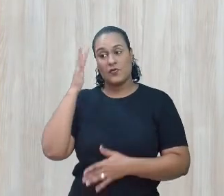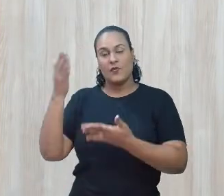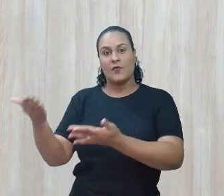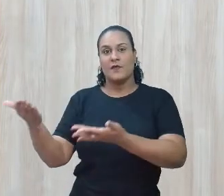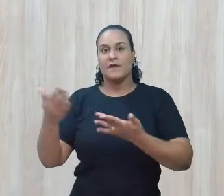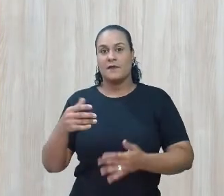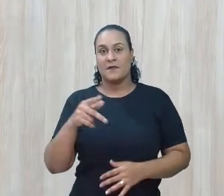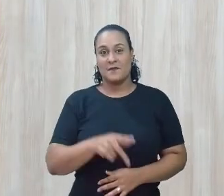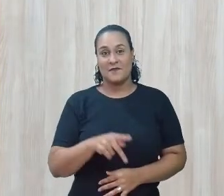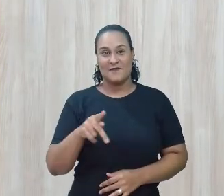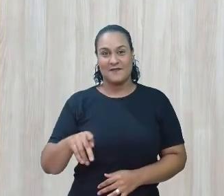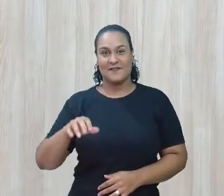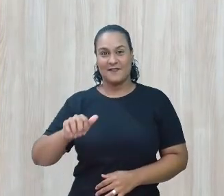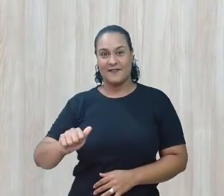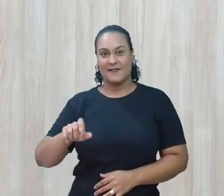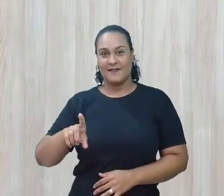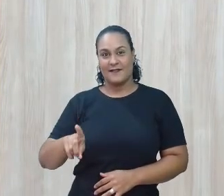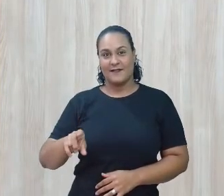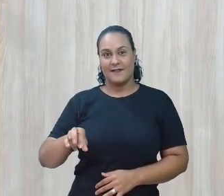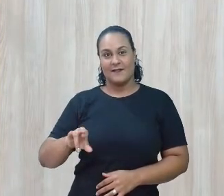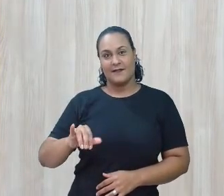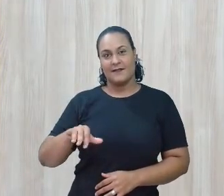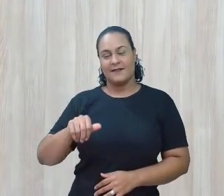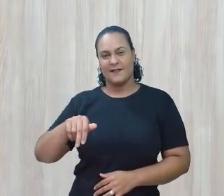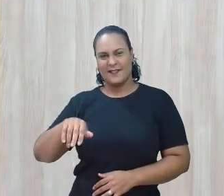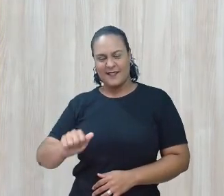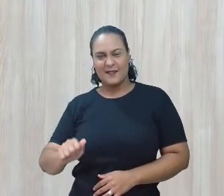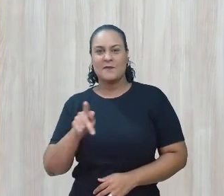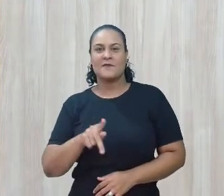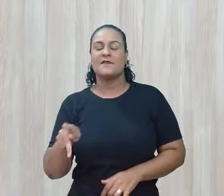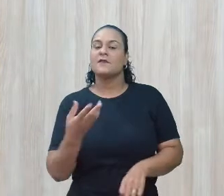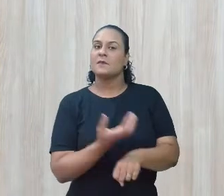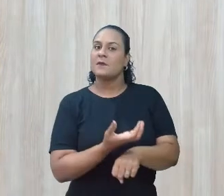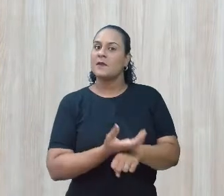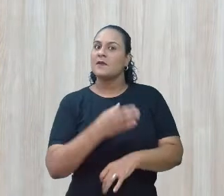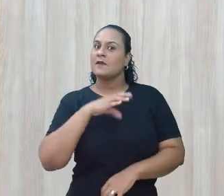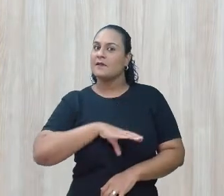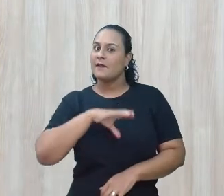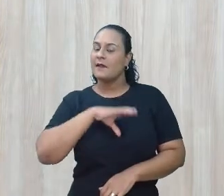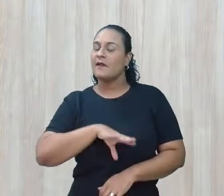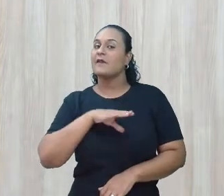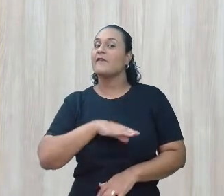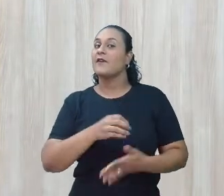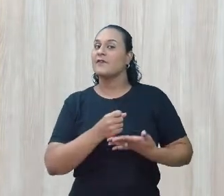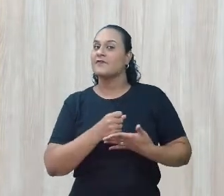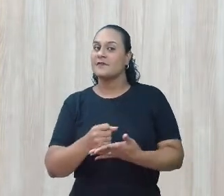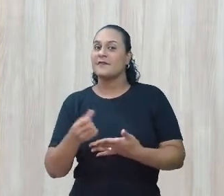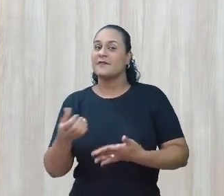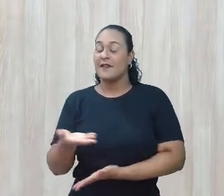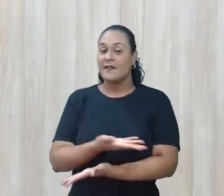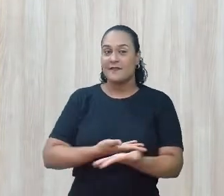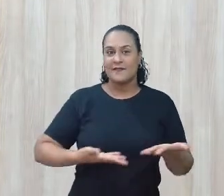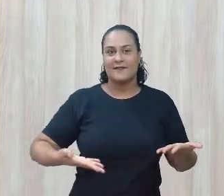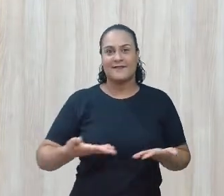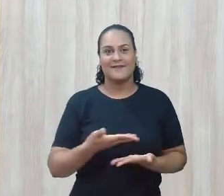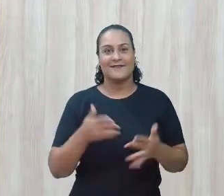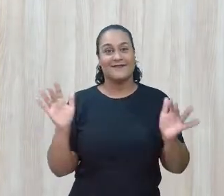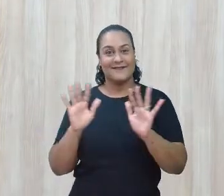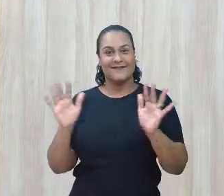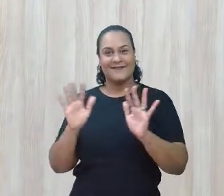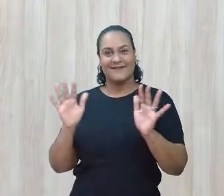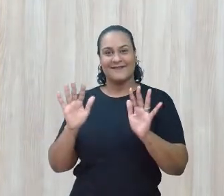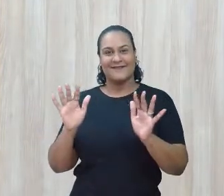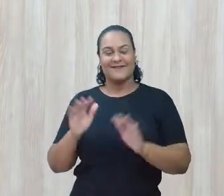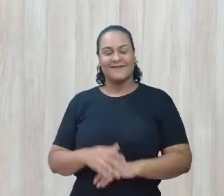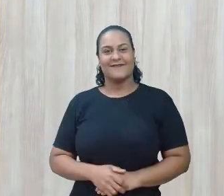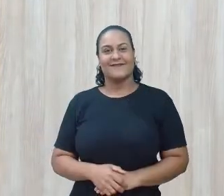professora Adriana, de língua portuguesa, que fará aqui essa nossa interação, certo? Bom, olá, professora